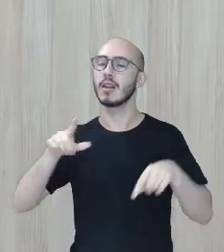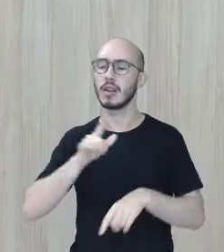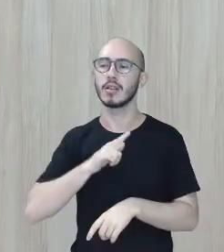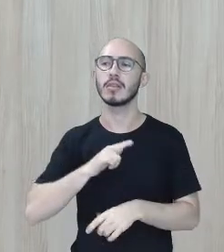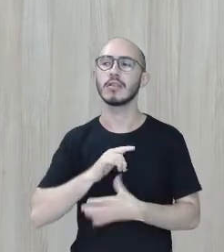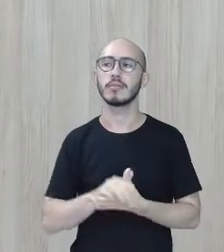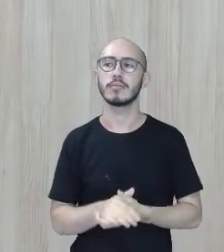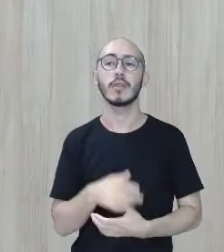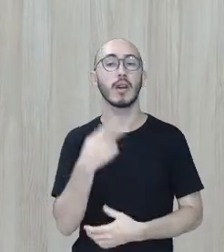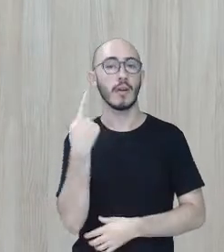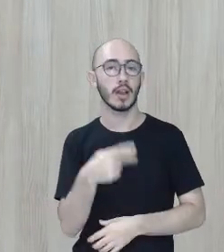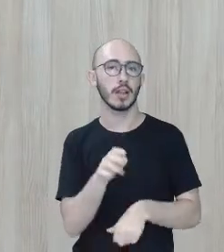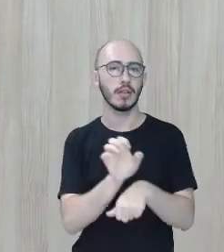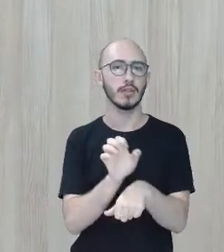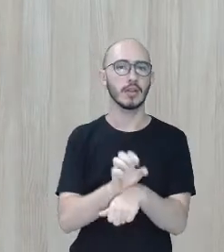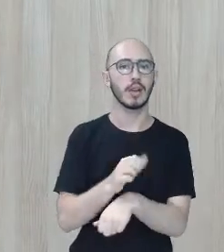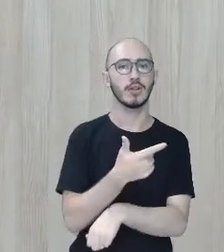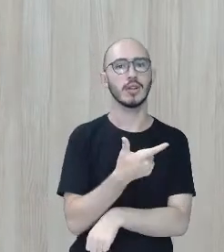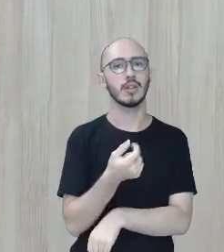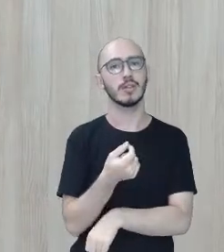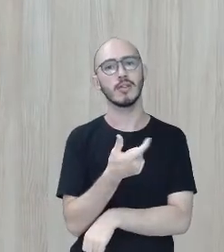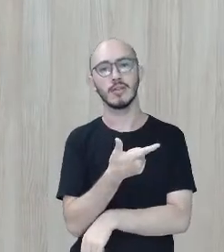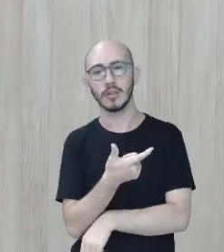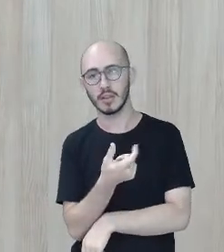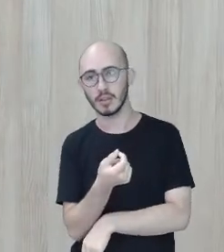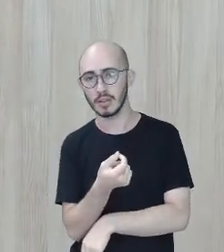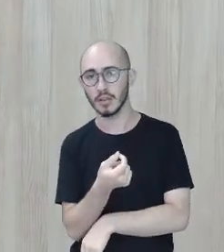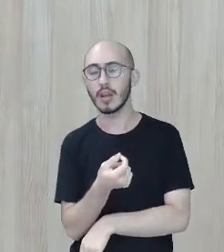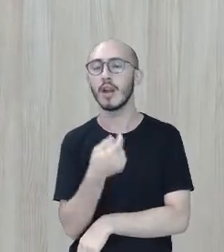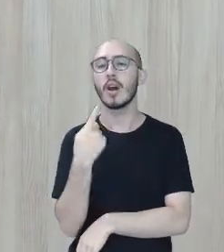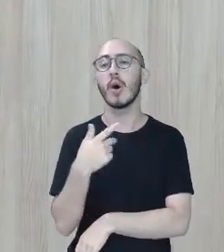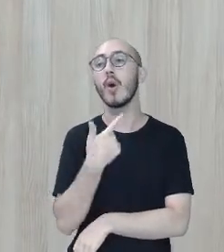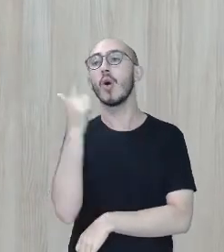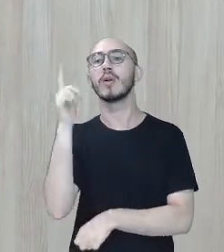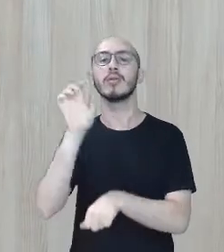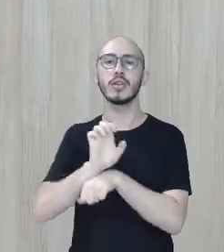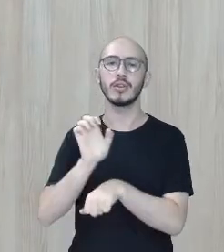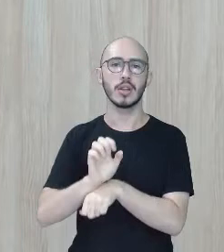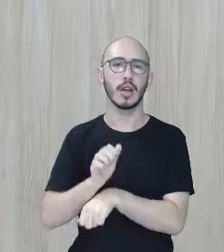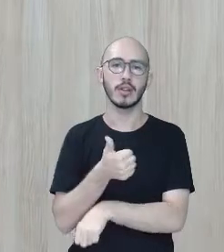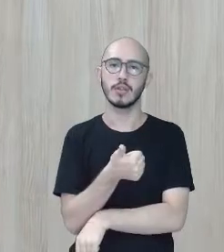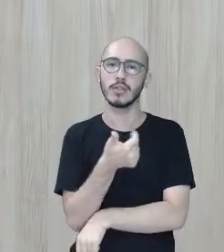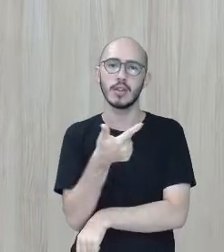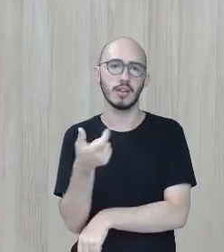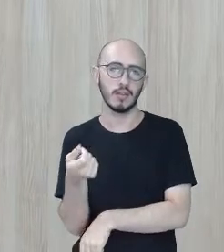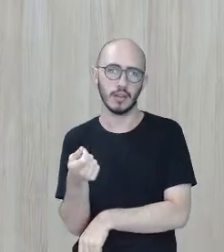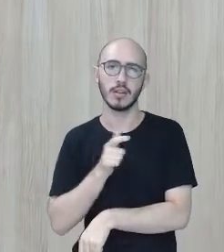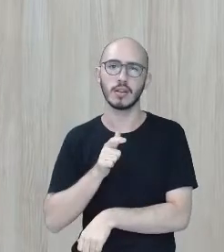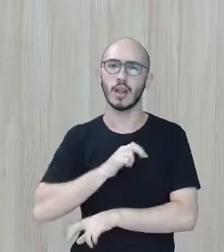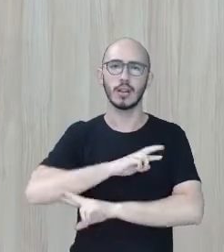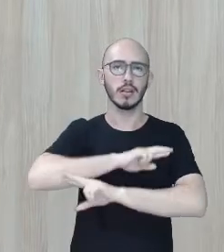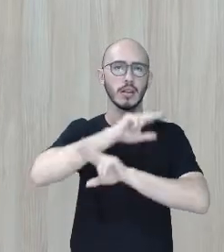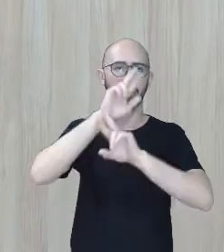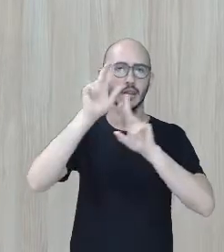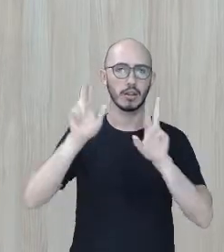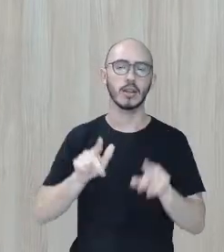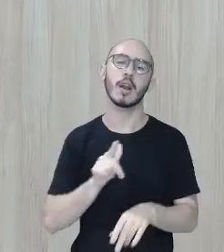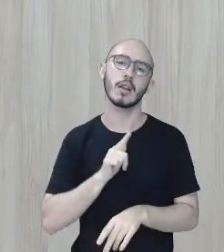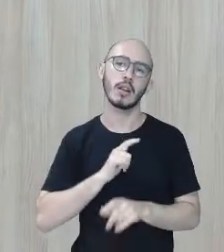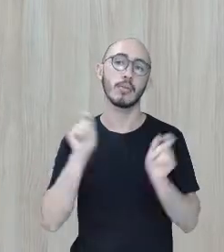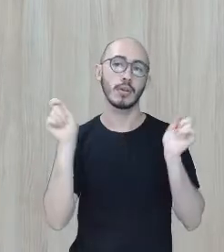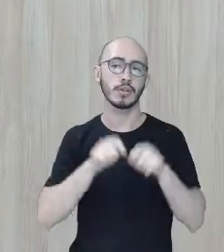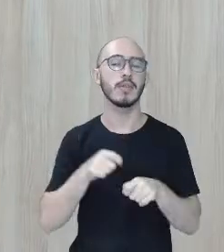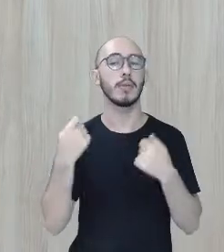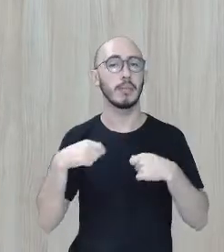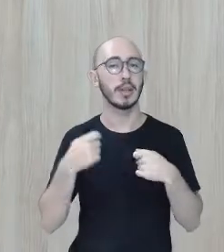aqui, 220, em outros lugares, 120. Então, se você ligar em outros lugares, queima o aparelho, ou se trouxer outro